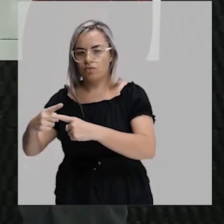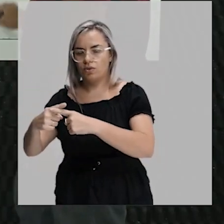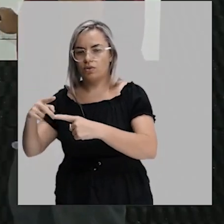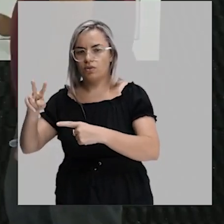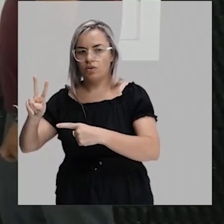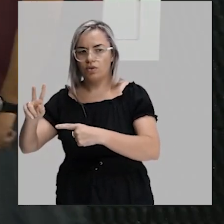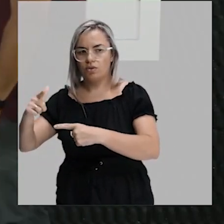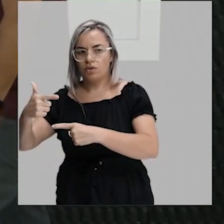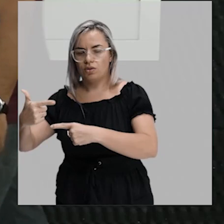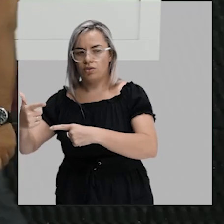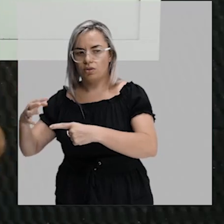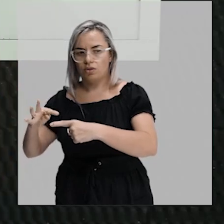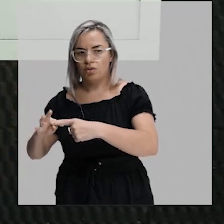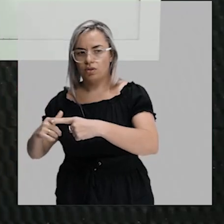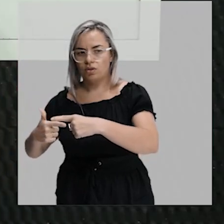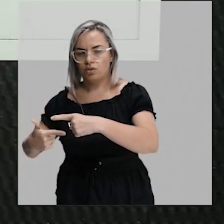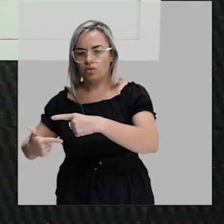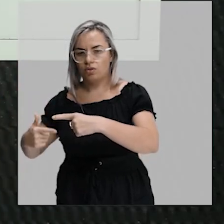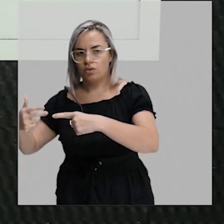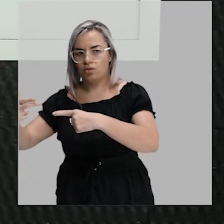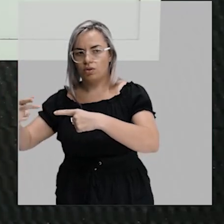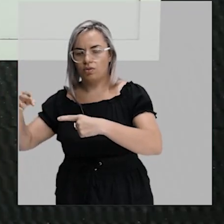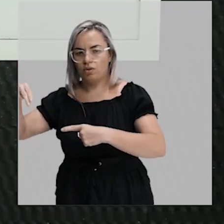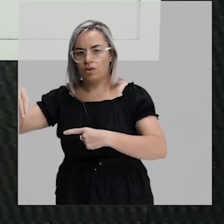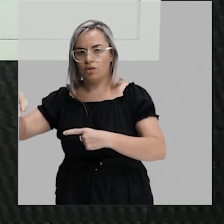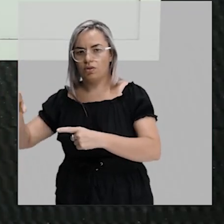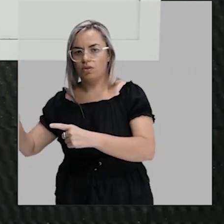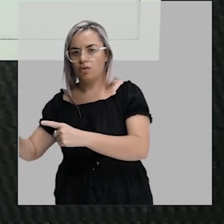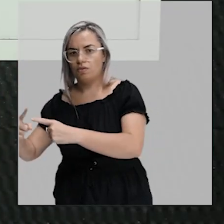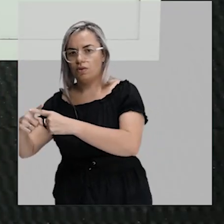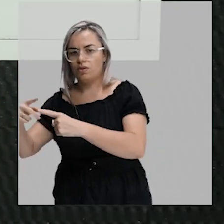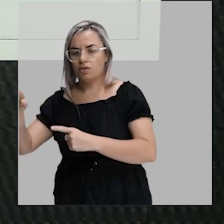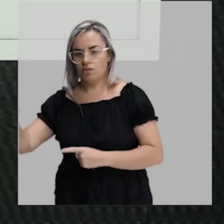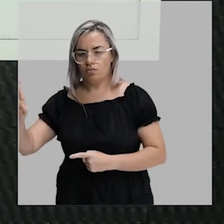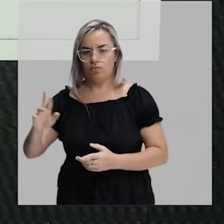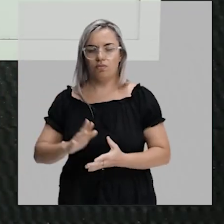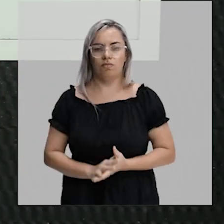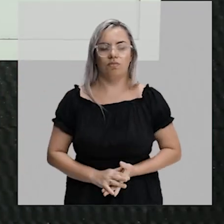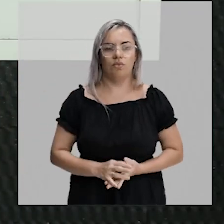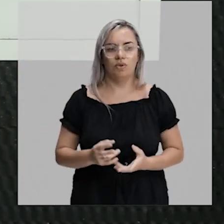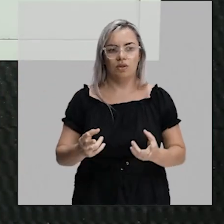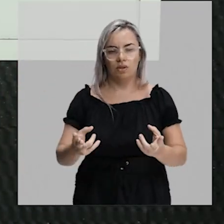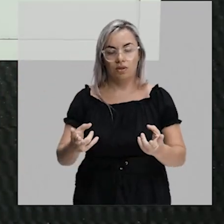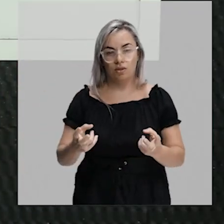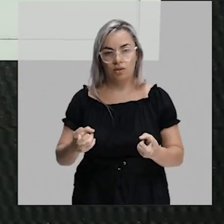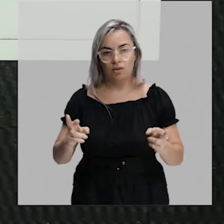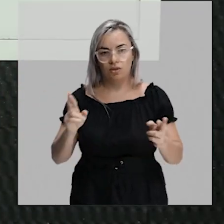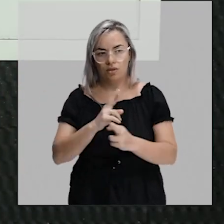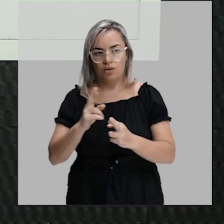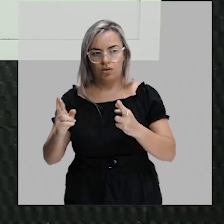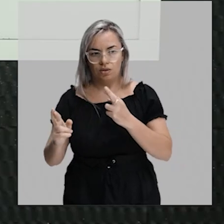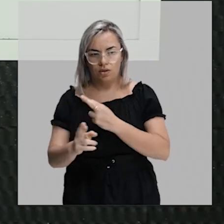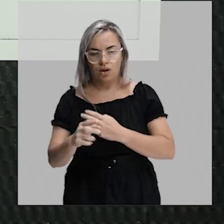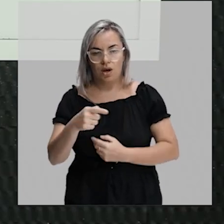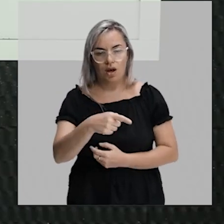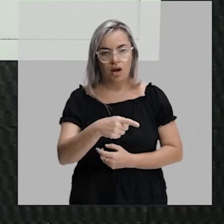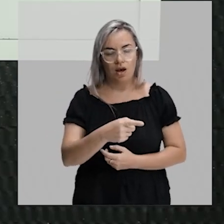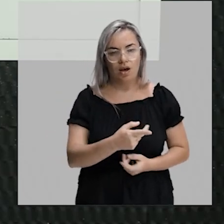constante. Pronto. Perceba o seguinte, nós temos que esta relação é igual ao número de